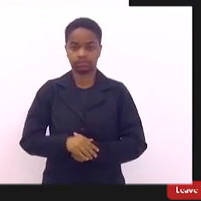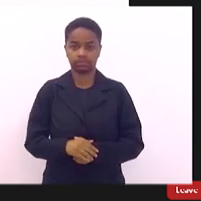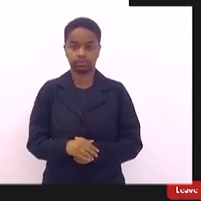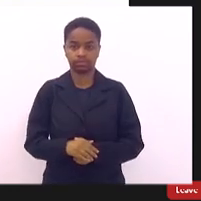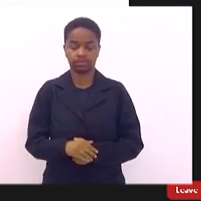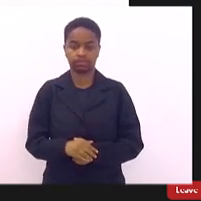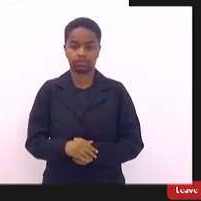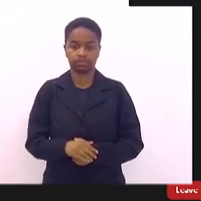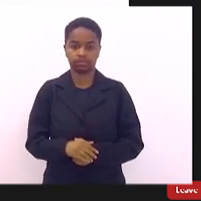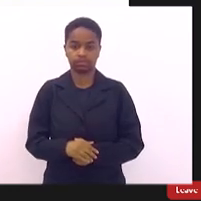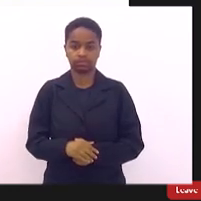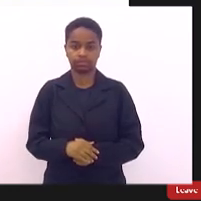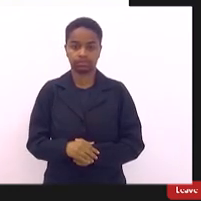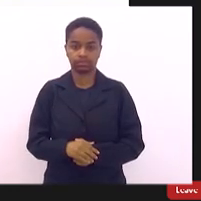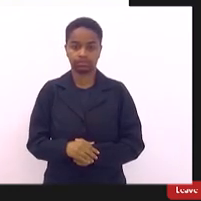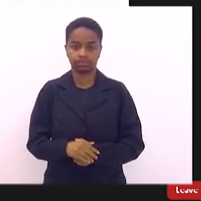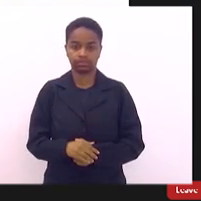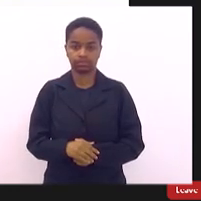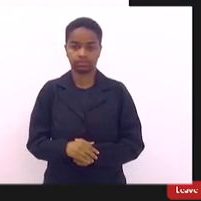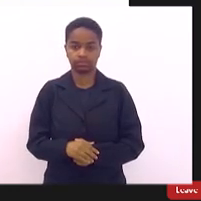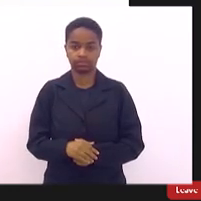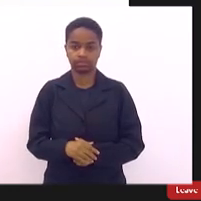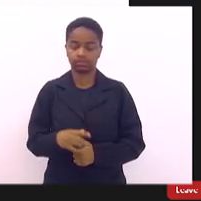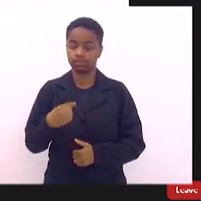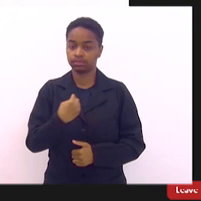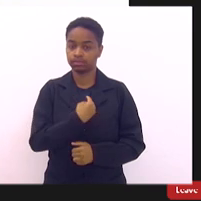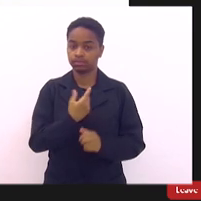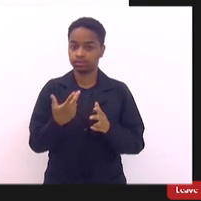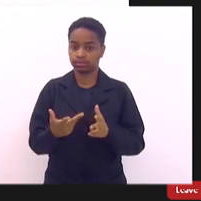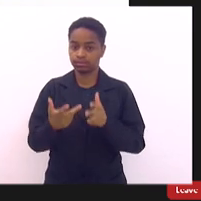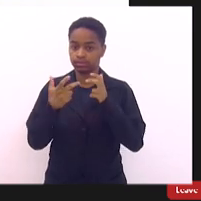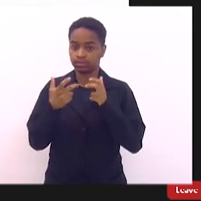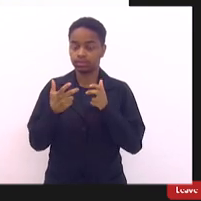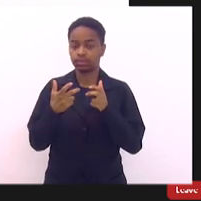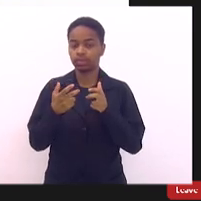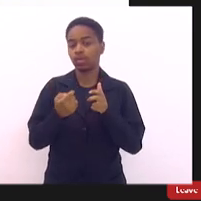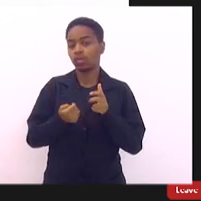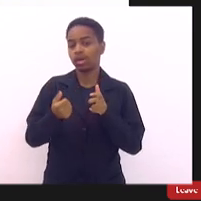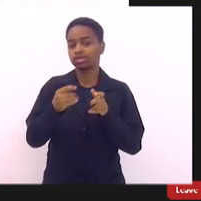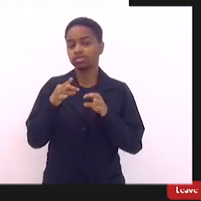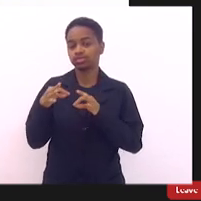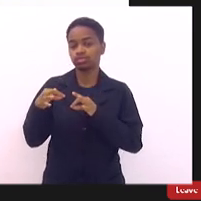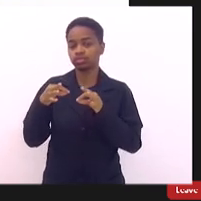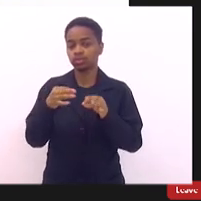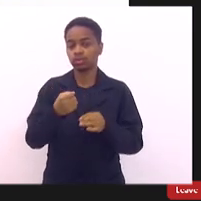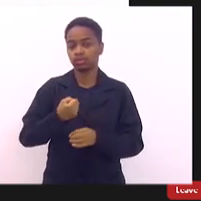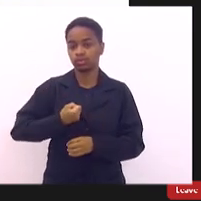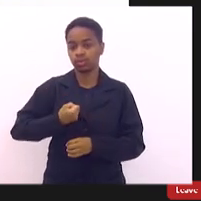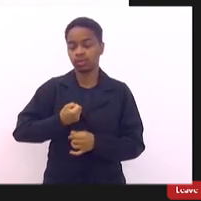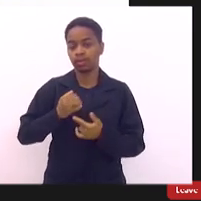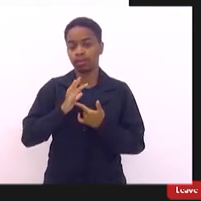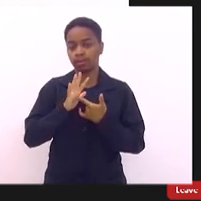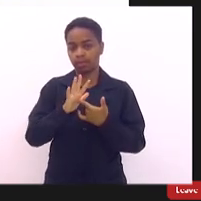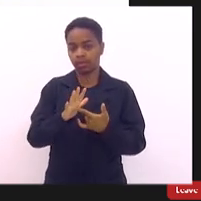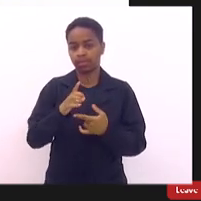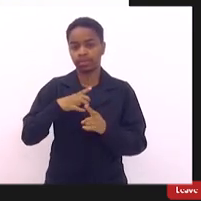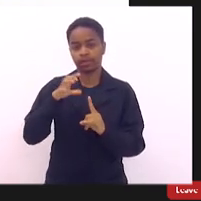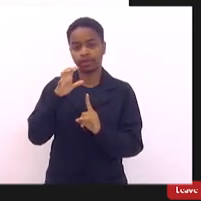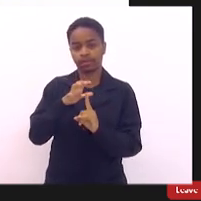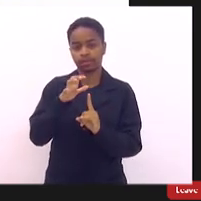A gente vê que em praticamente todos os números a gente tem um impacto maior